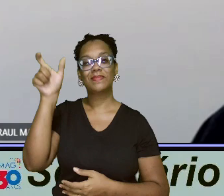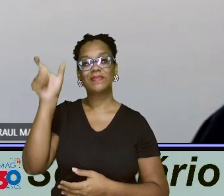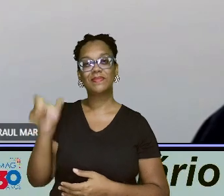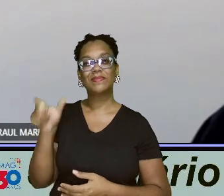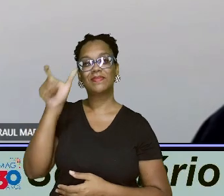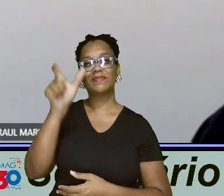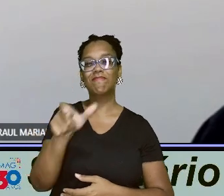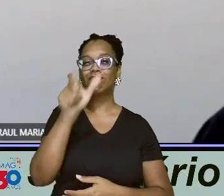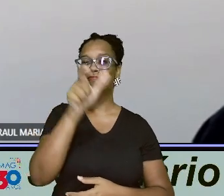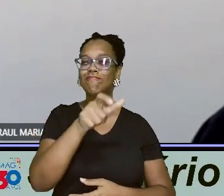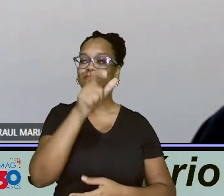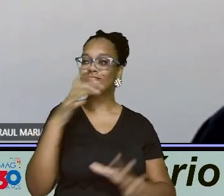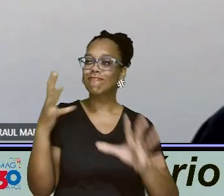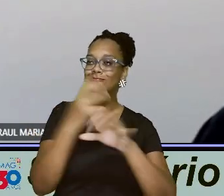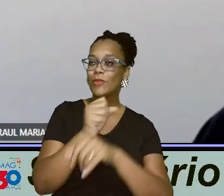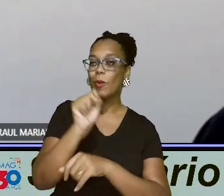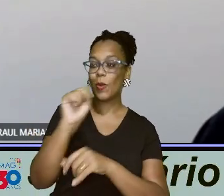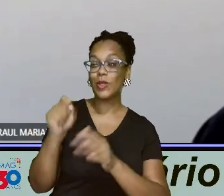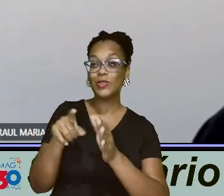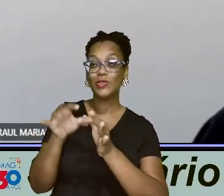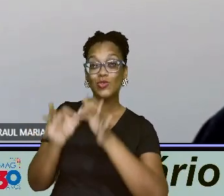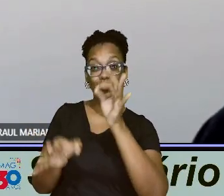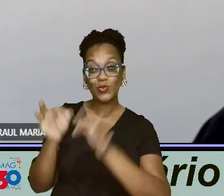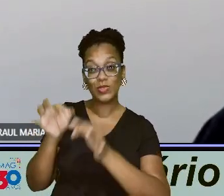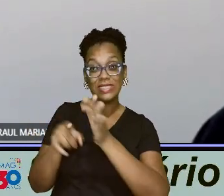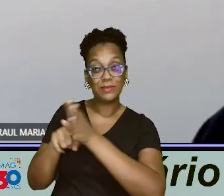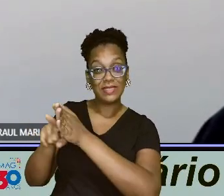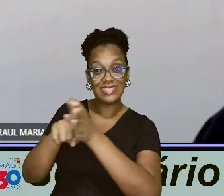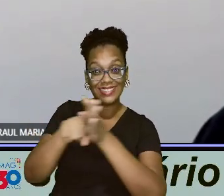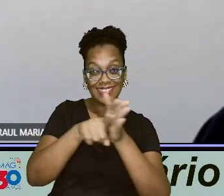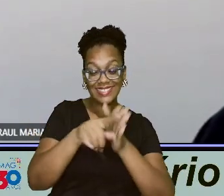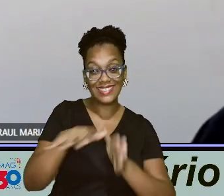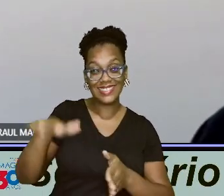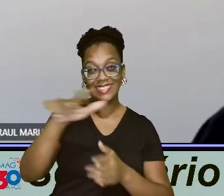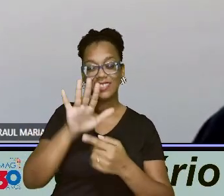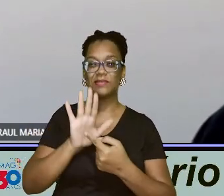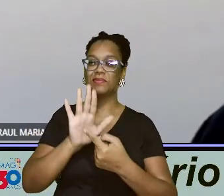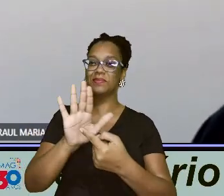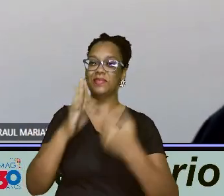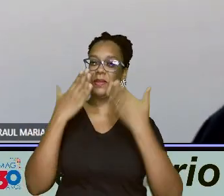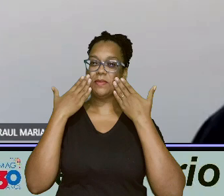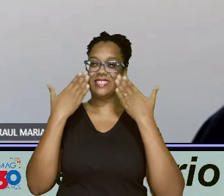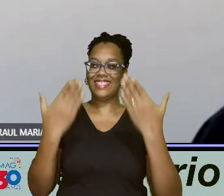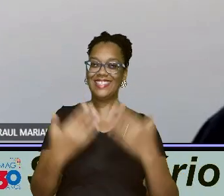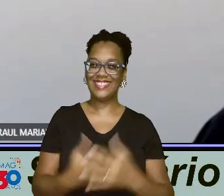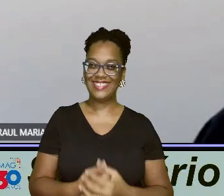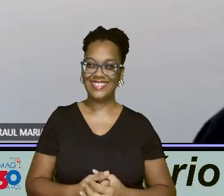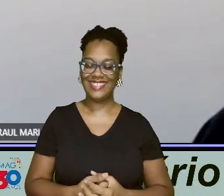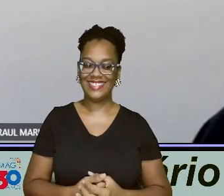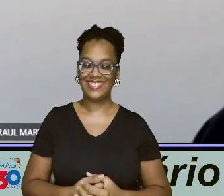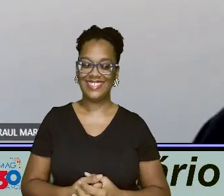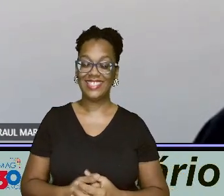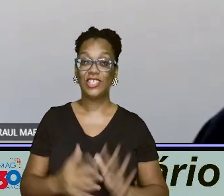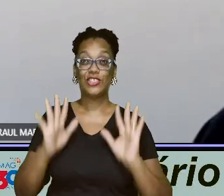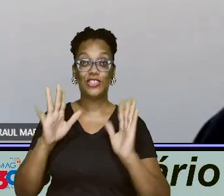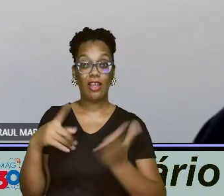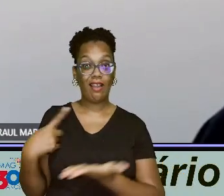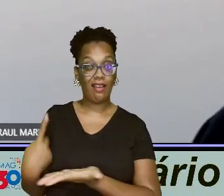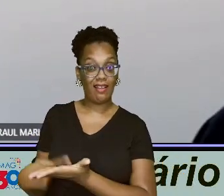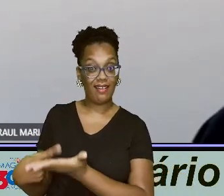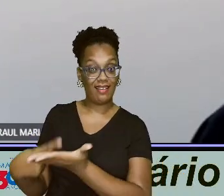pesquisadores para que possam iniciar a sua apresentação e já combinando desde o início que